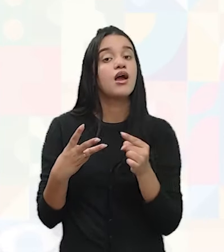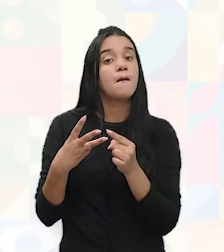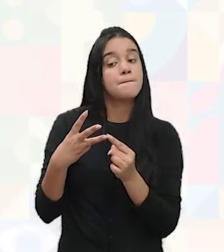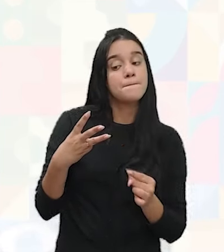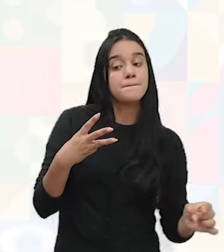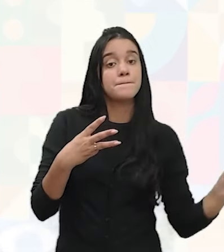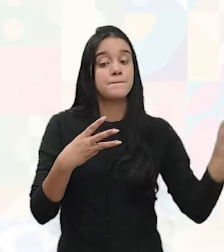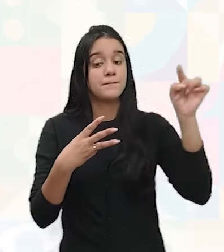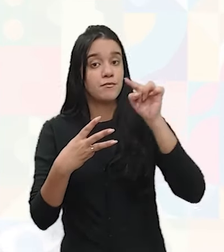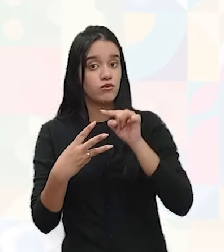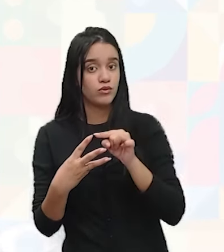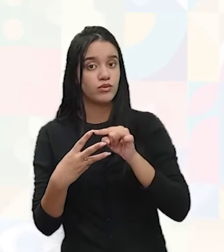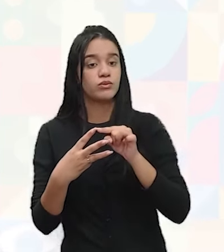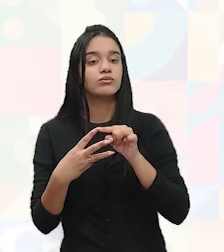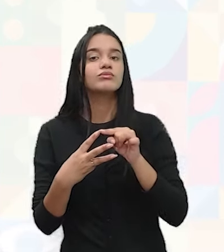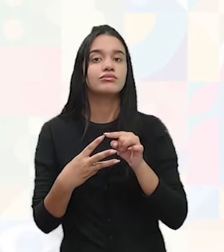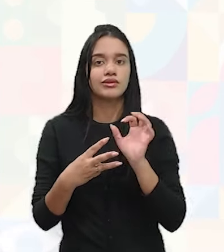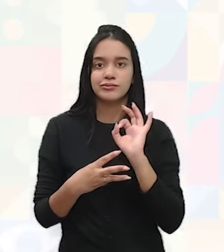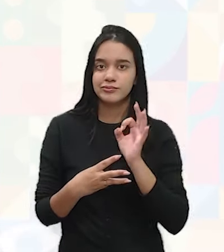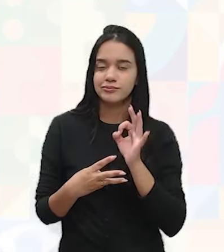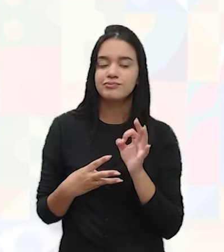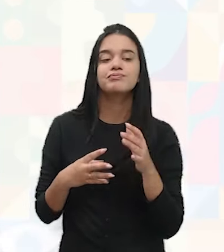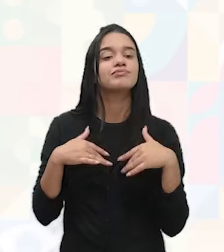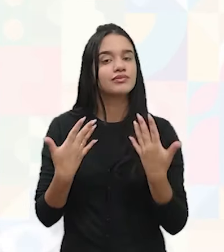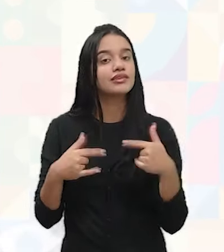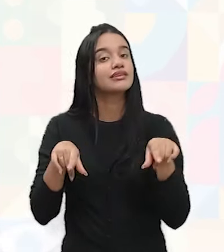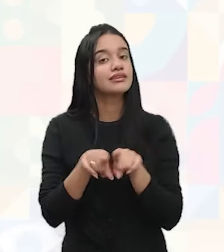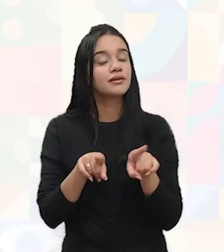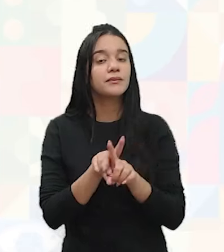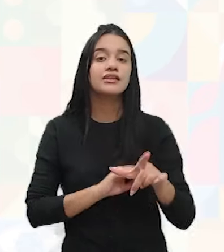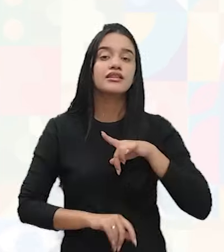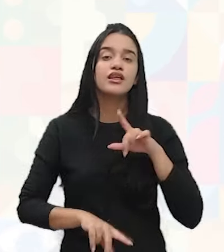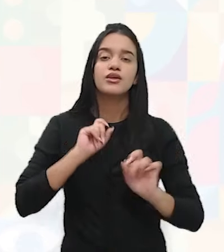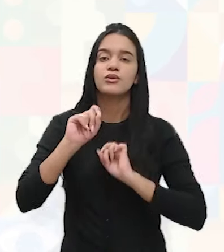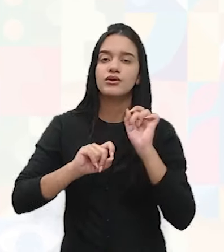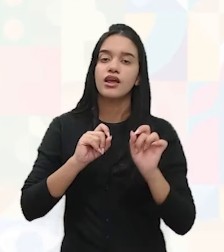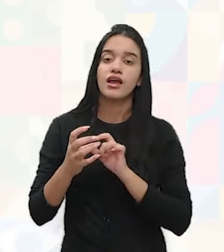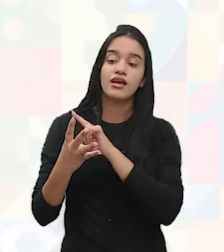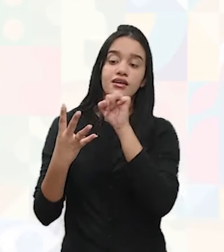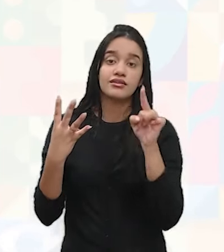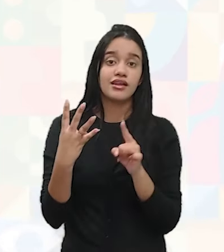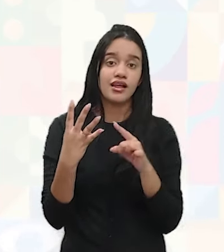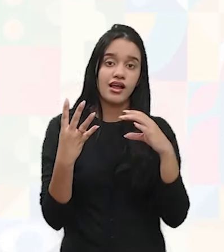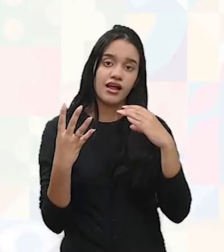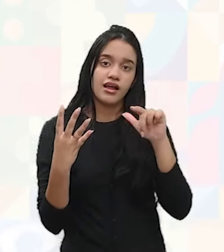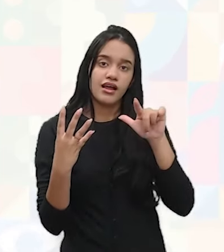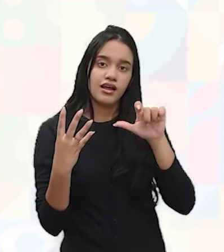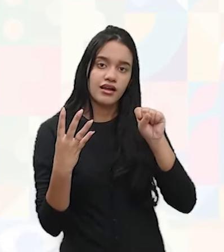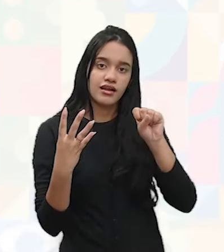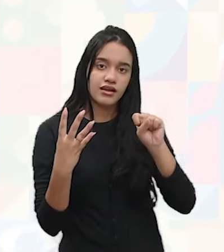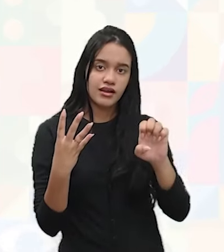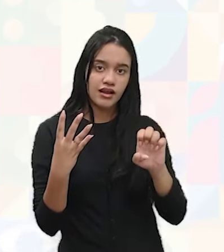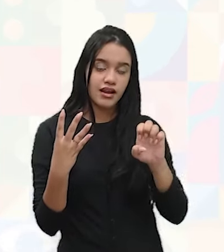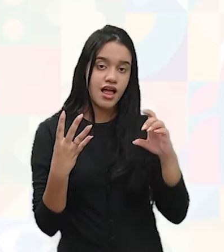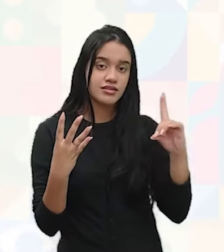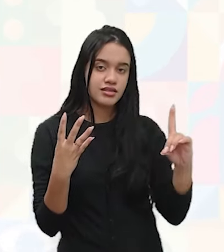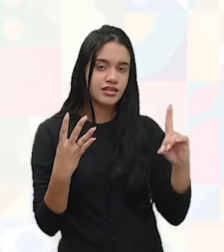superfície e no interior tá E também tem os incêndios de classe D que é classificado como os